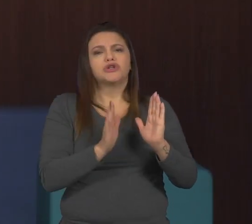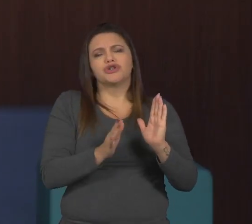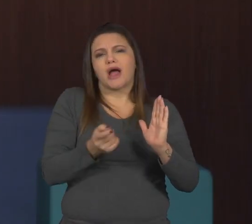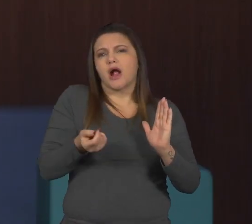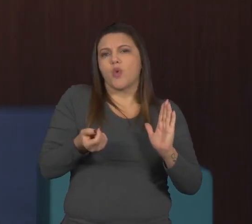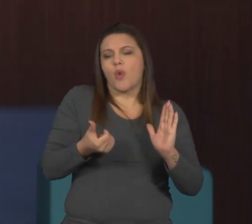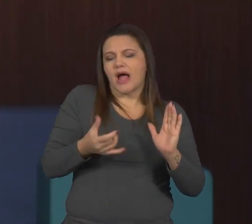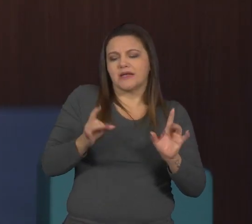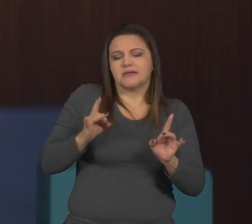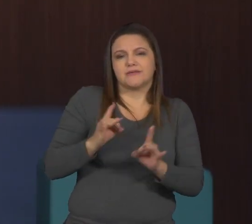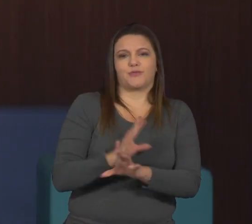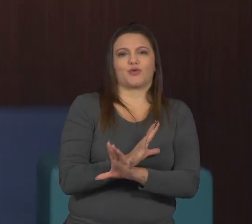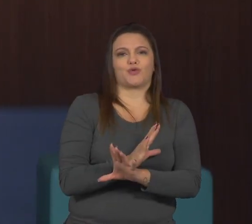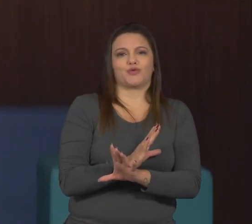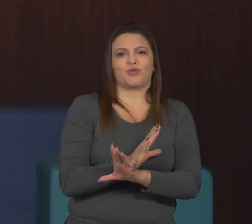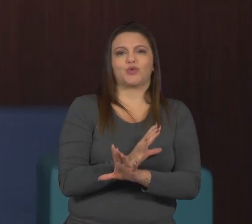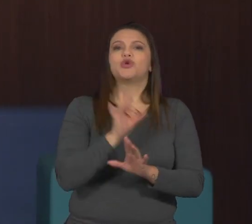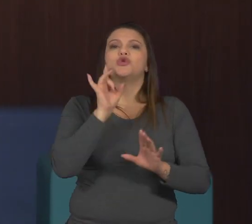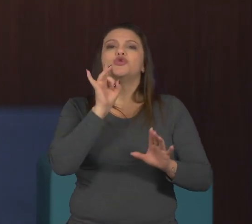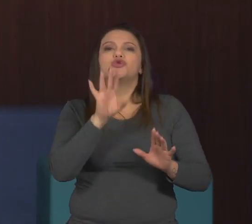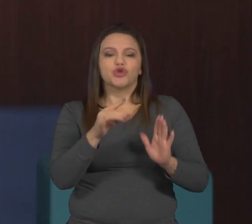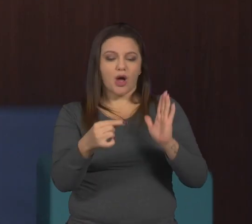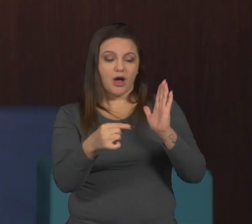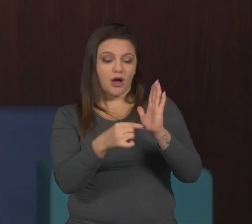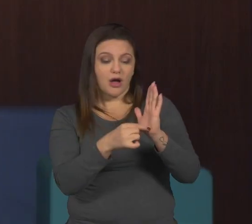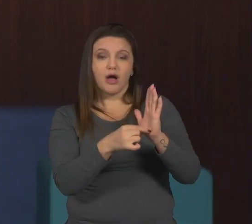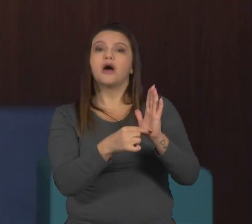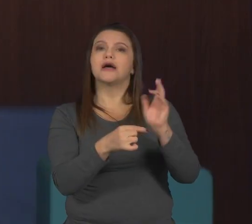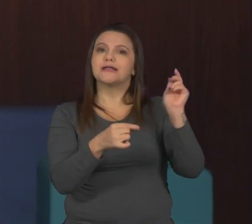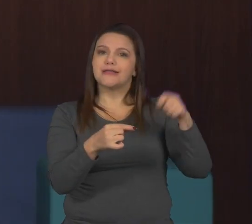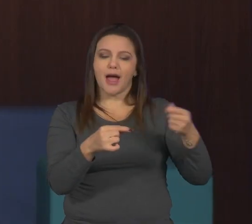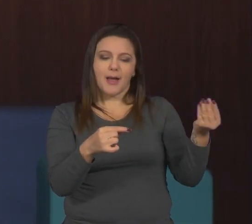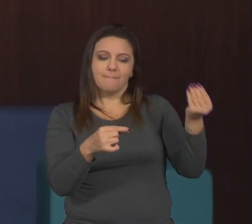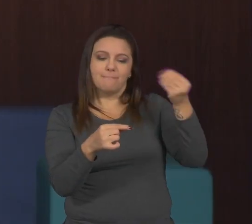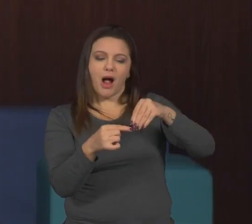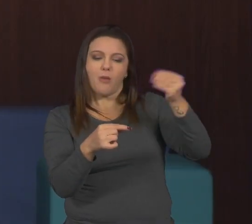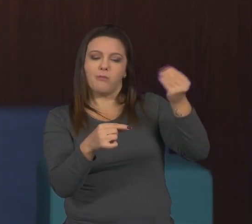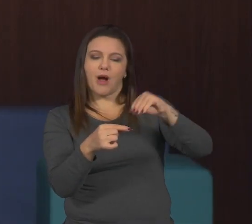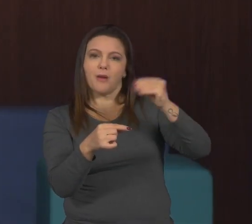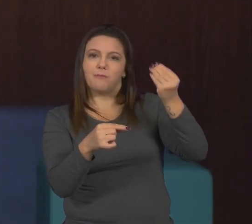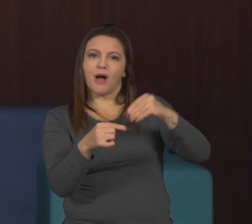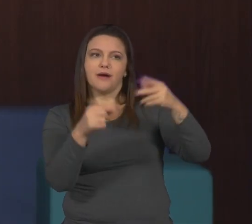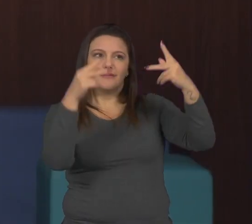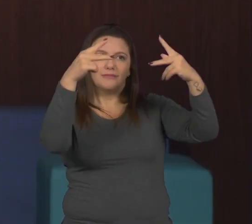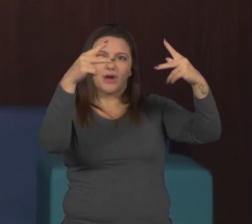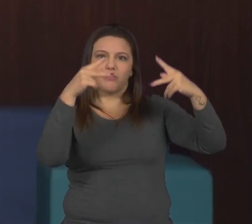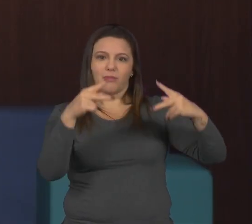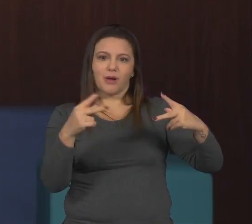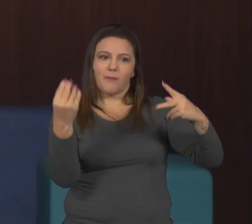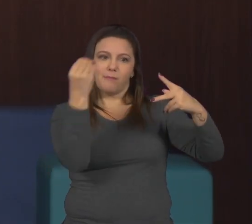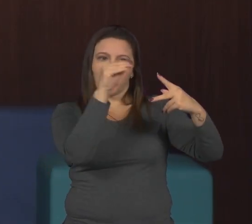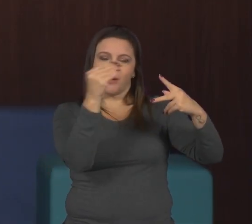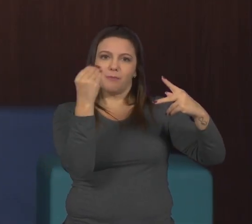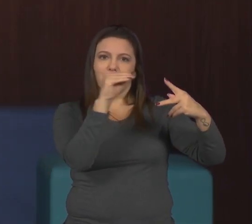semi-pronto e vocês adicionam coisas a mais, vocês codificam coisas a mais. Então, um exemplo clássico